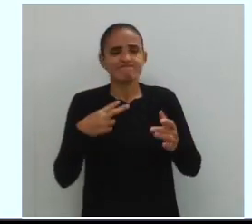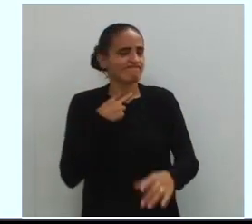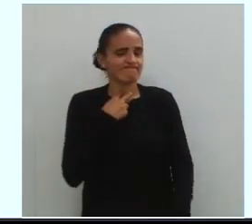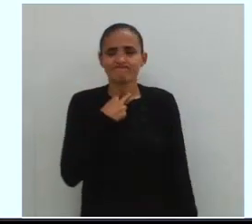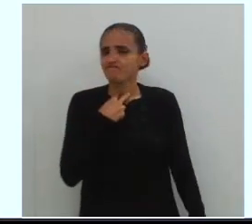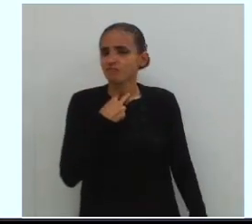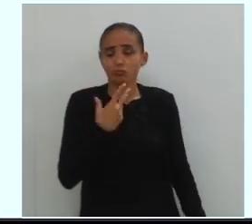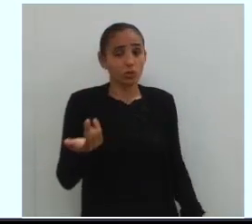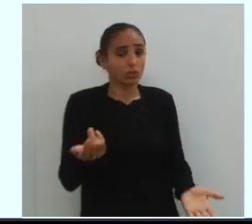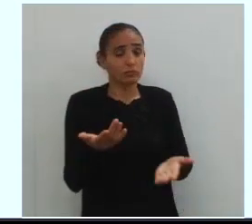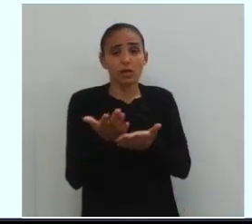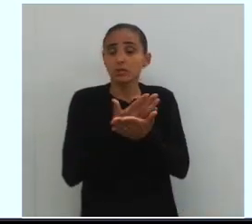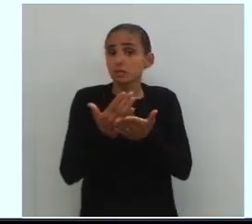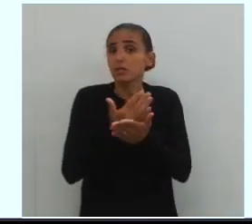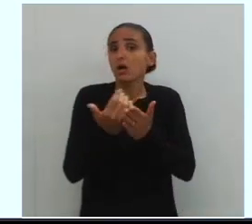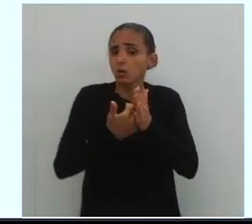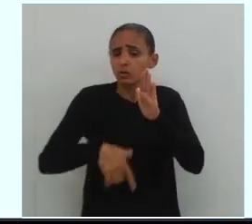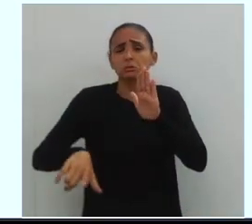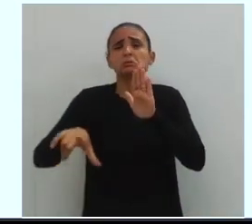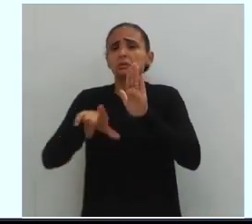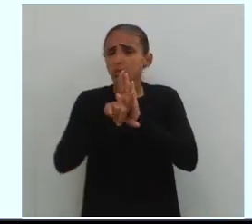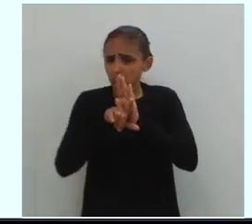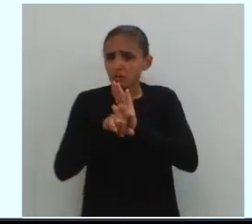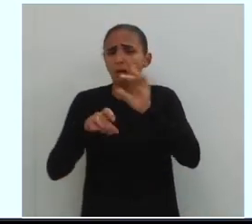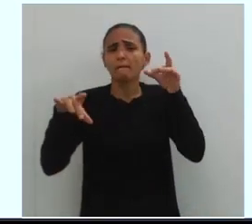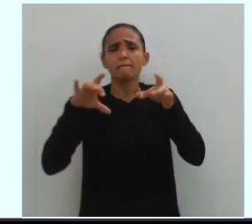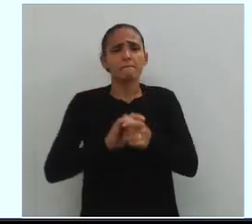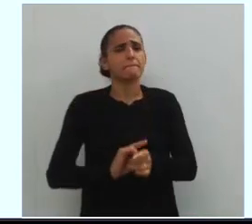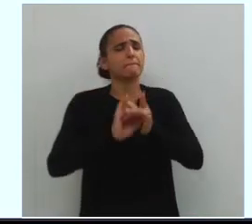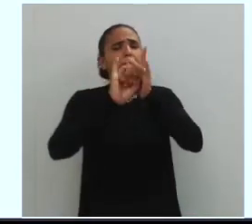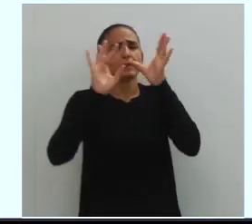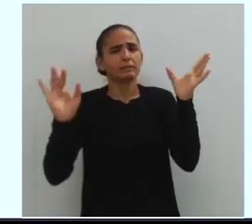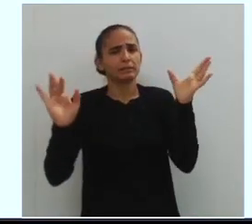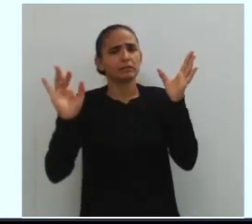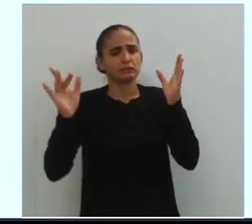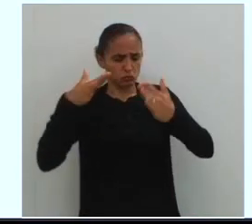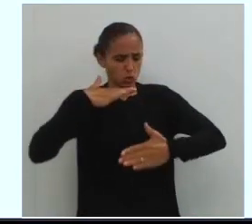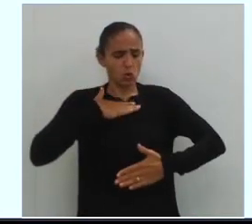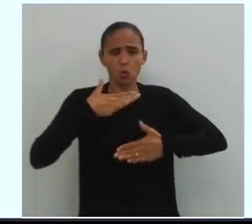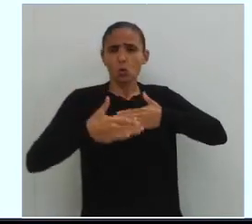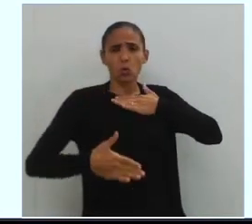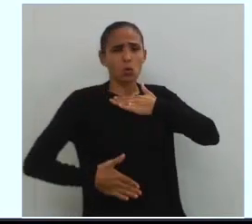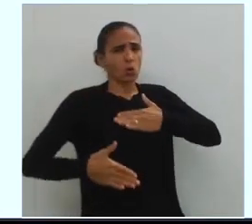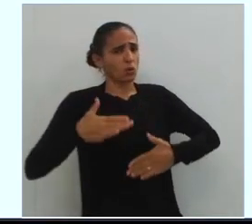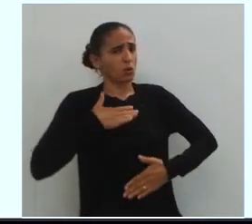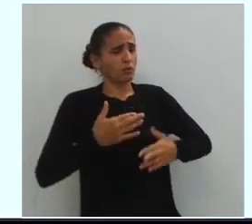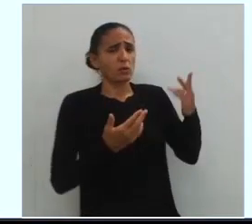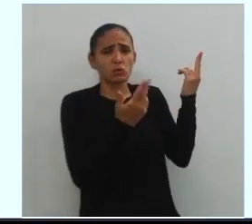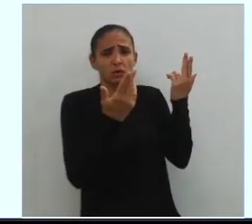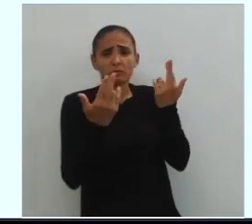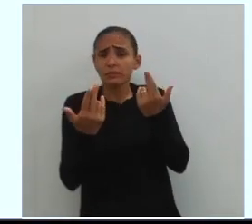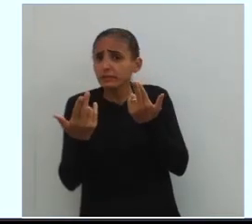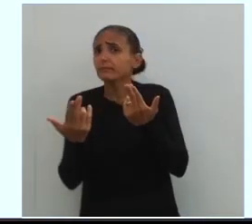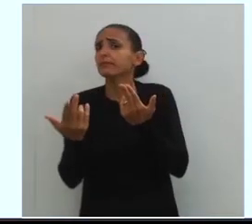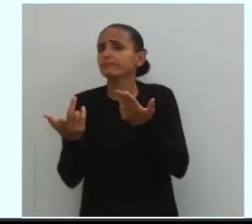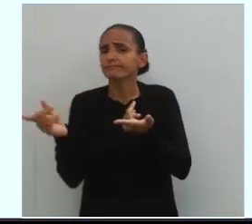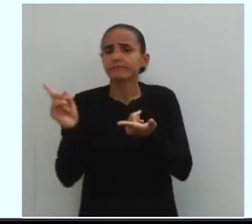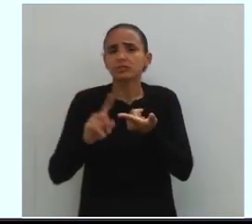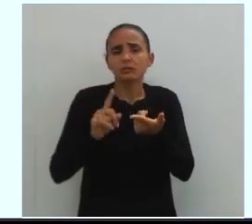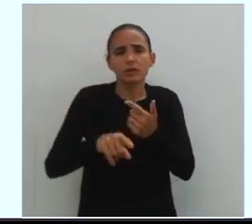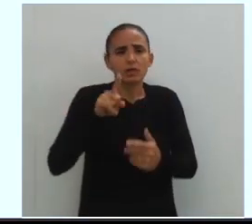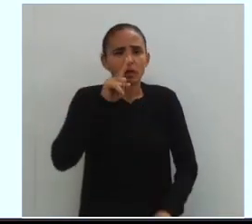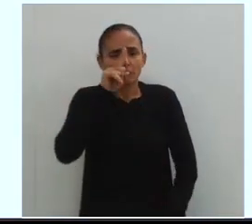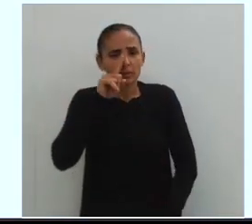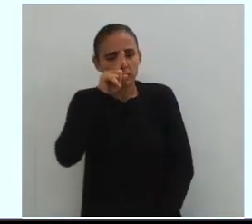as substâncias que são legalizadas e que também são drogas para o nosso organismo, que são igualmente perigosas.